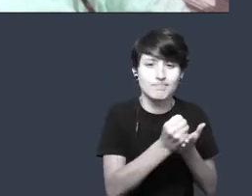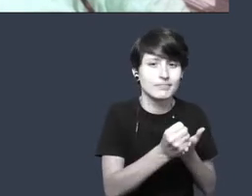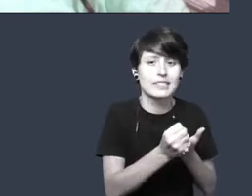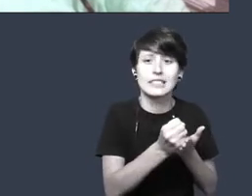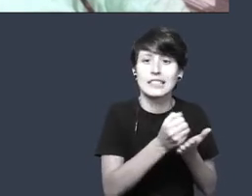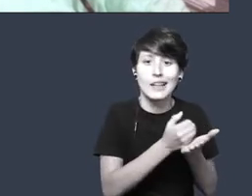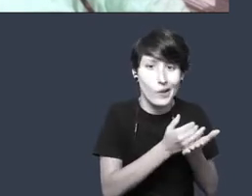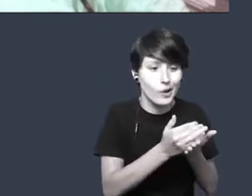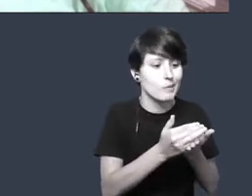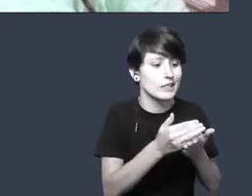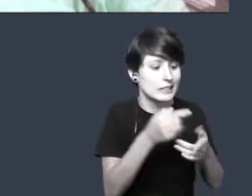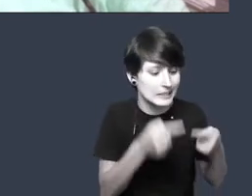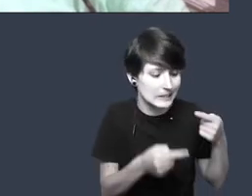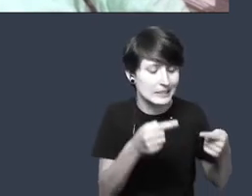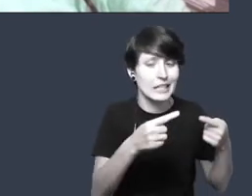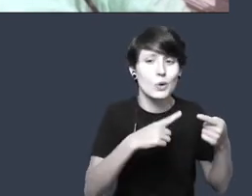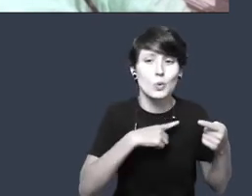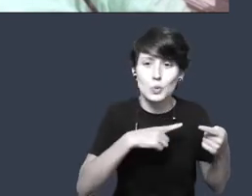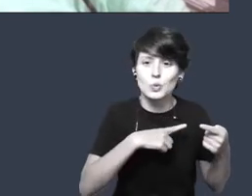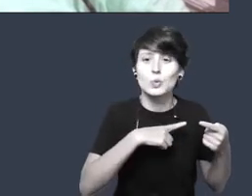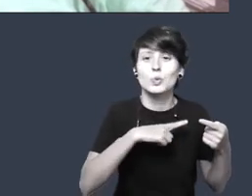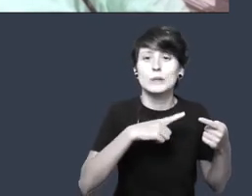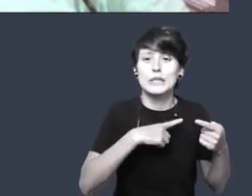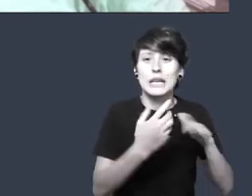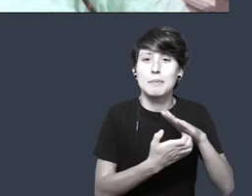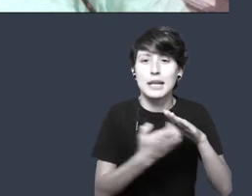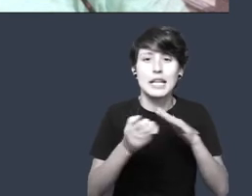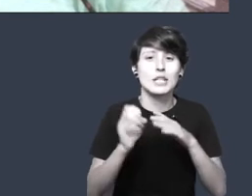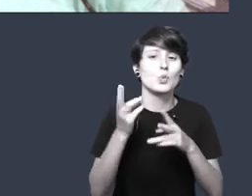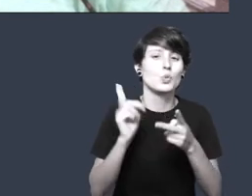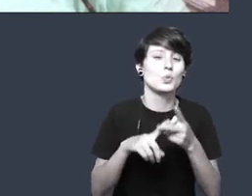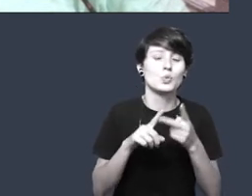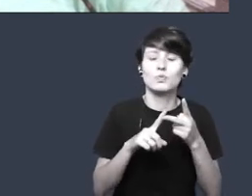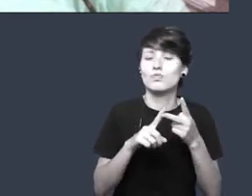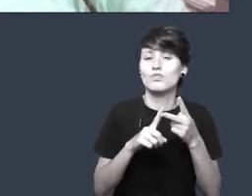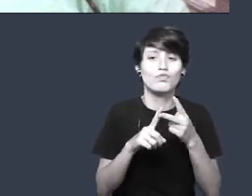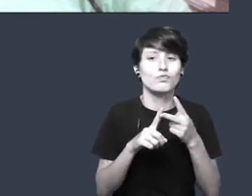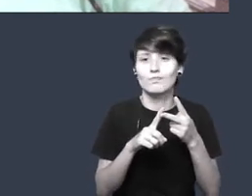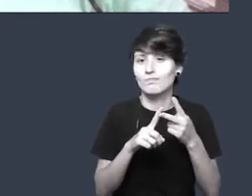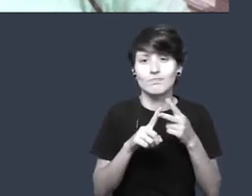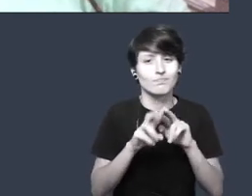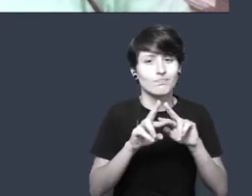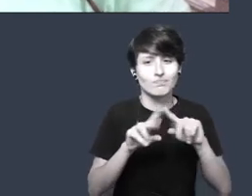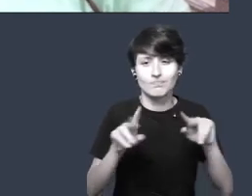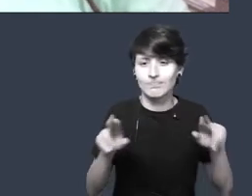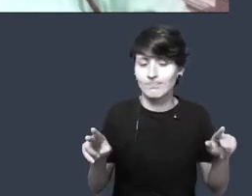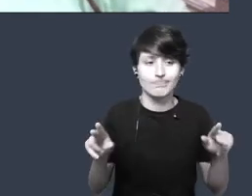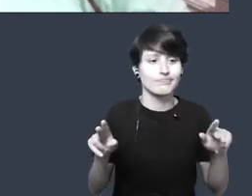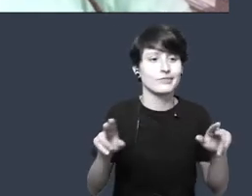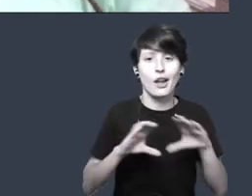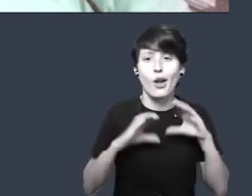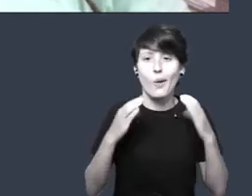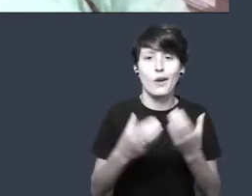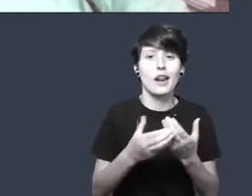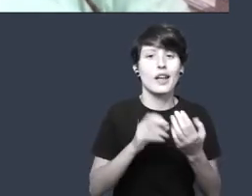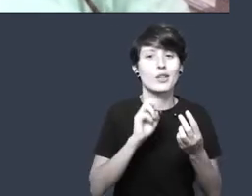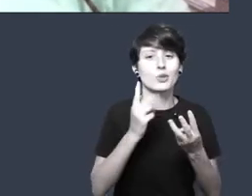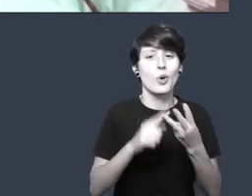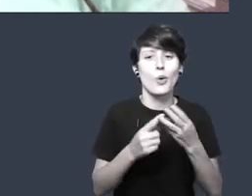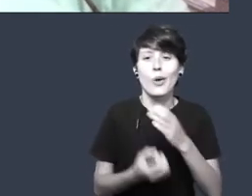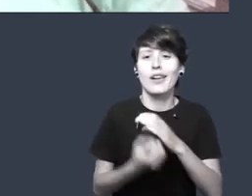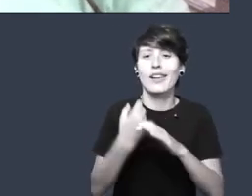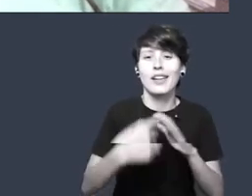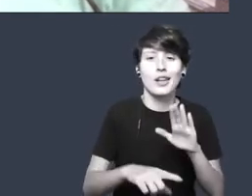discussão está acontecendo, você está vendo empresas e enfim, acontecendo congresso, criando leis